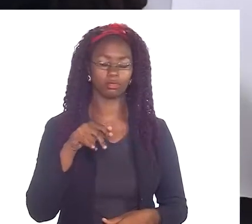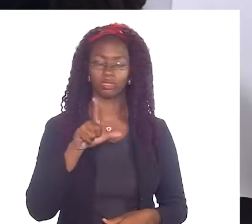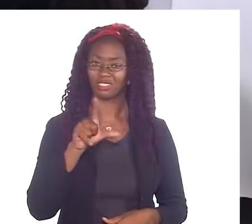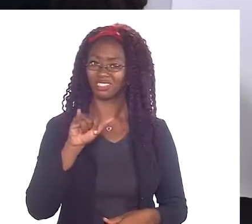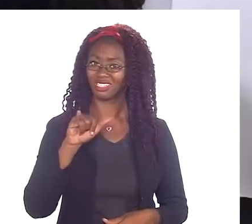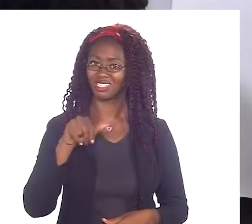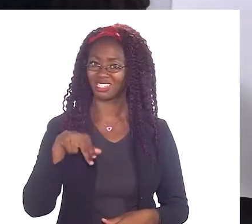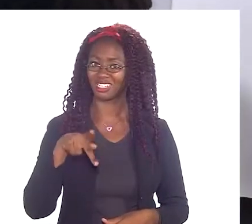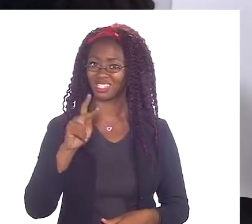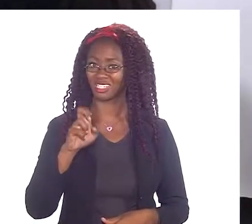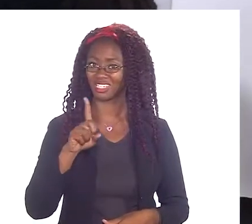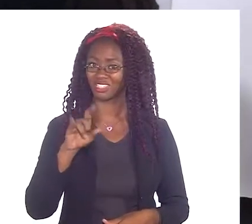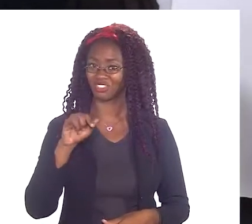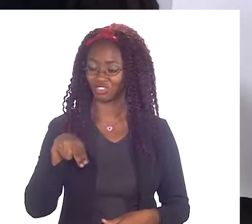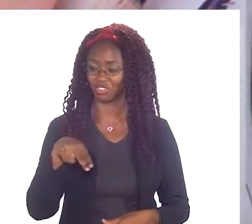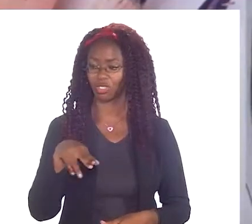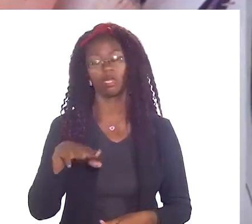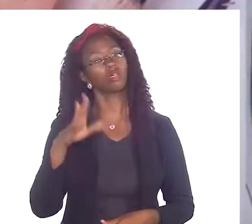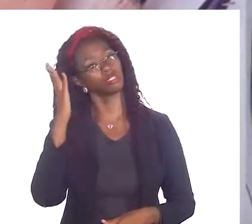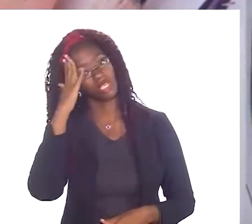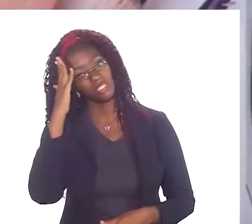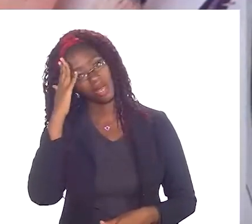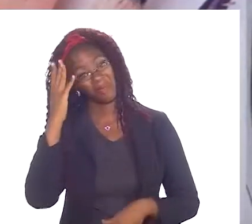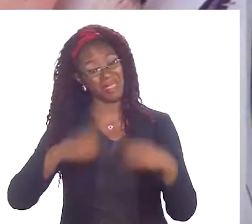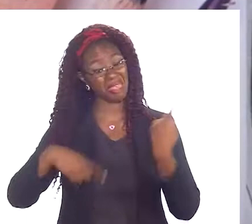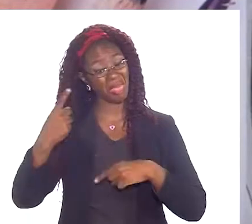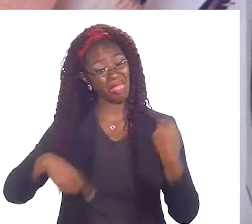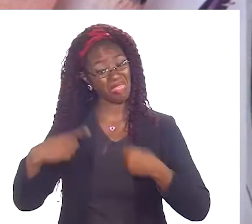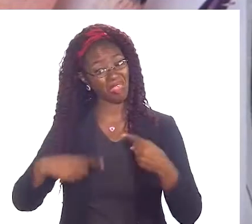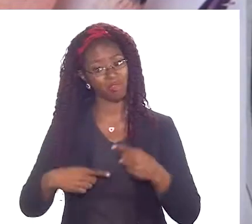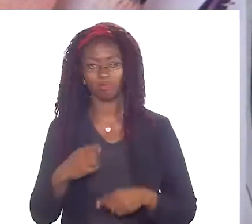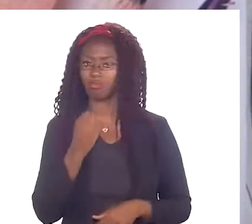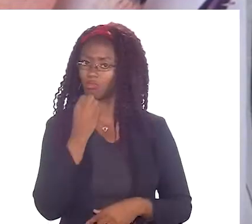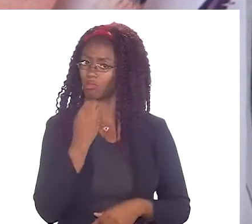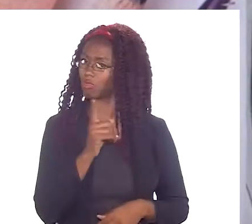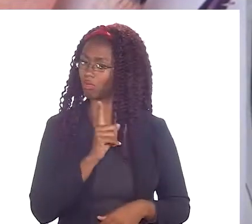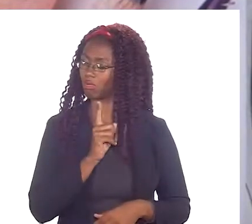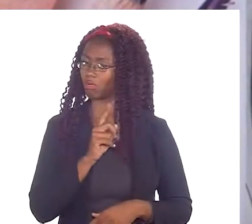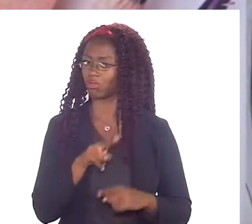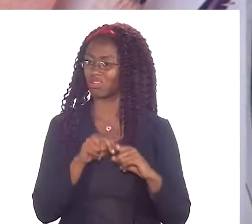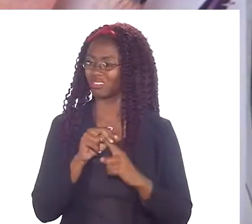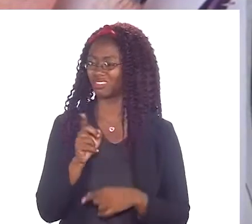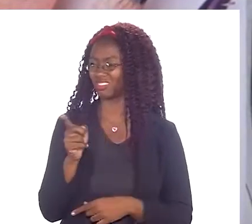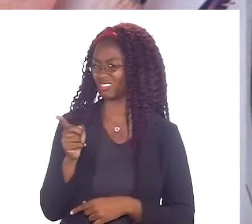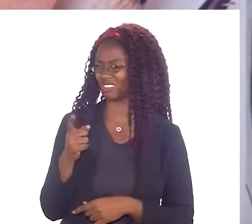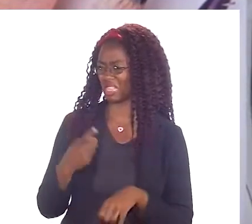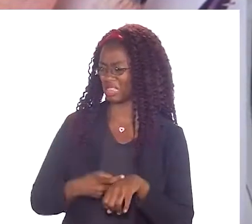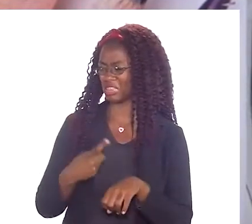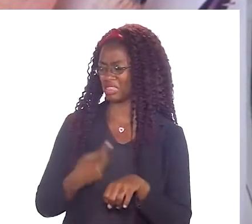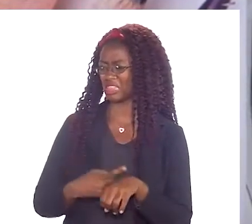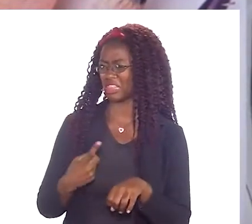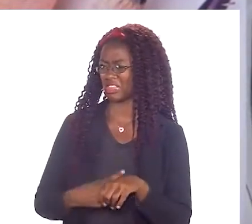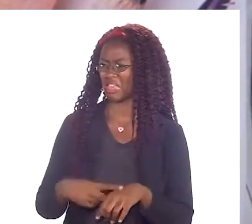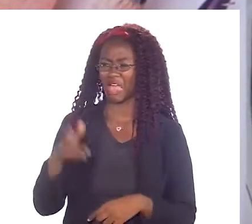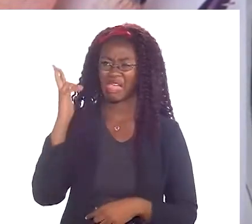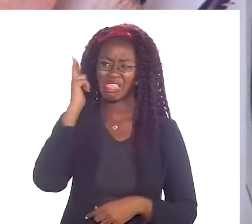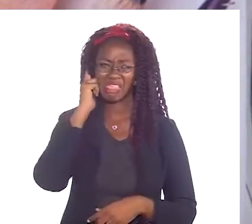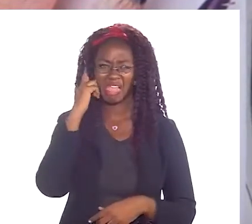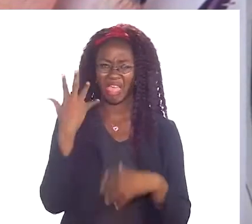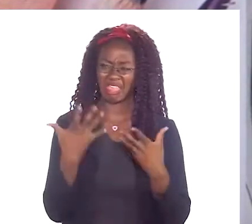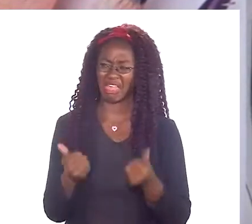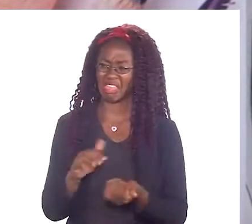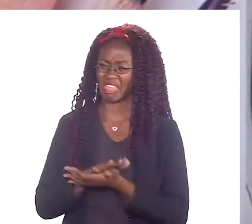é uma dica aí para o pessoal que está em casa. Bater boca no LinkedIn não é uma boa, né? Porque você já sabe que aquela pessoa é muito radical, não